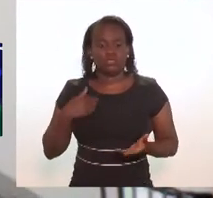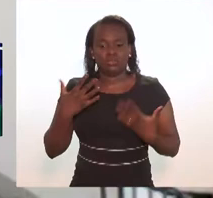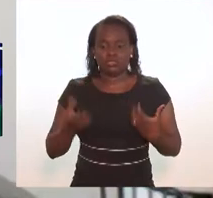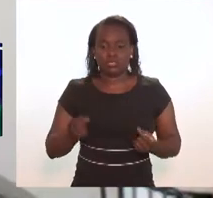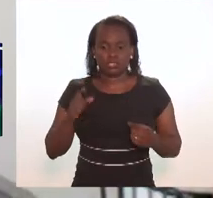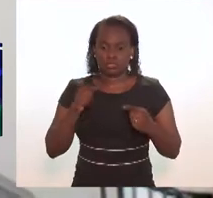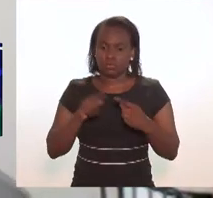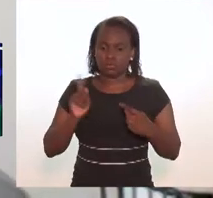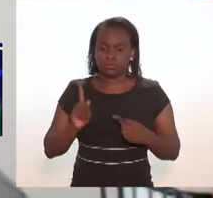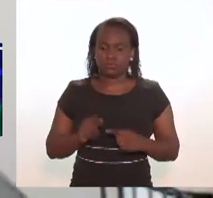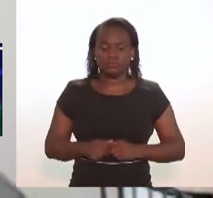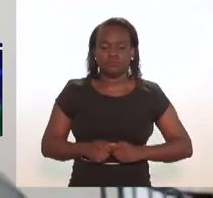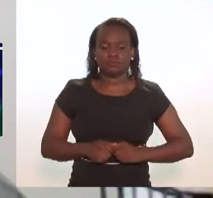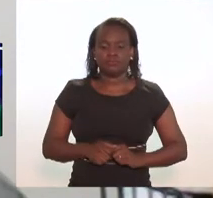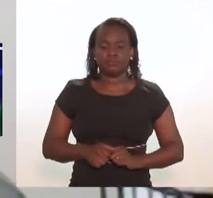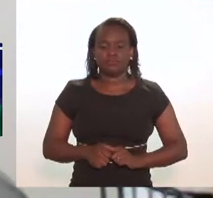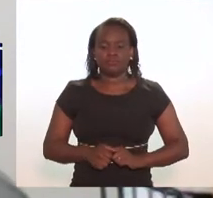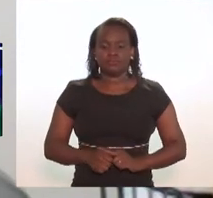ao projeto.